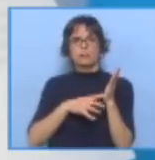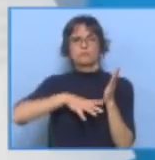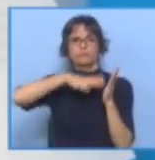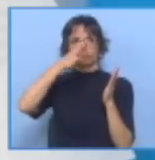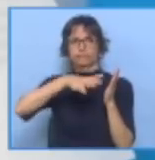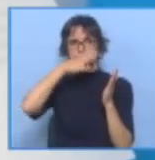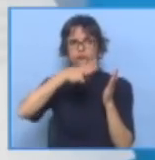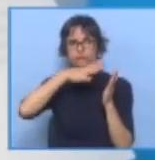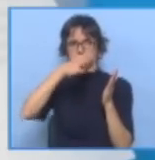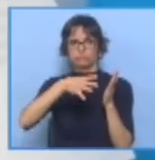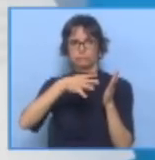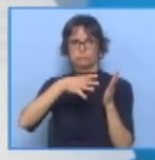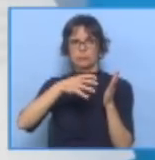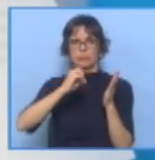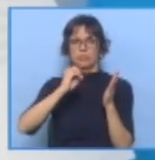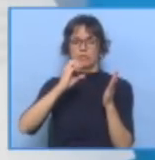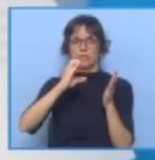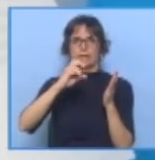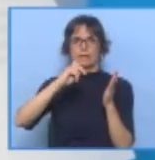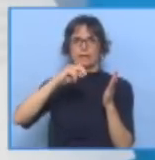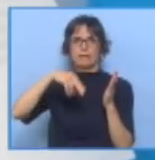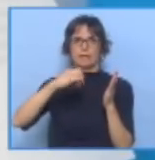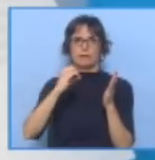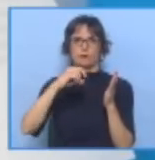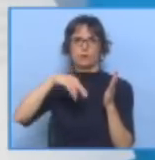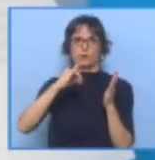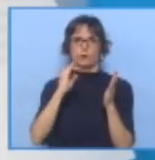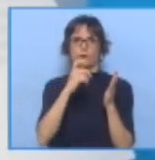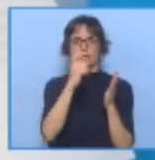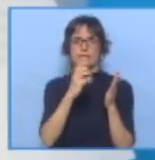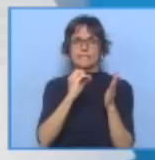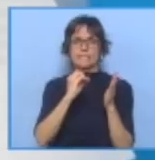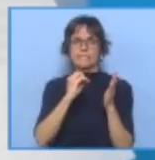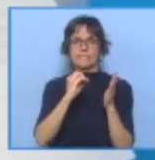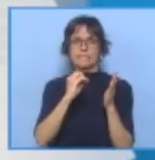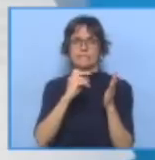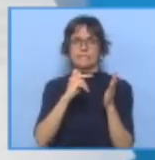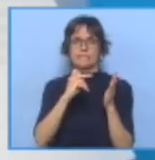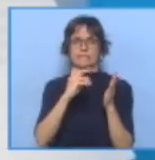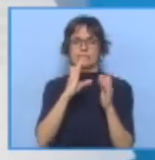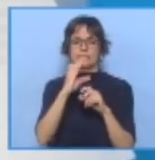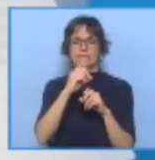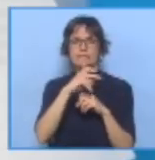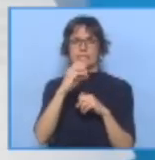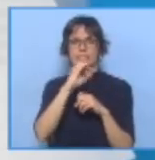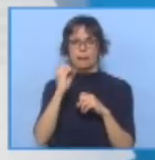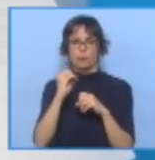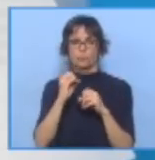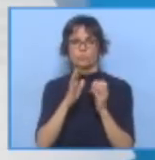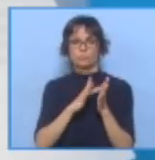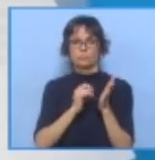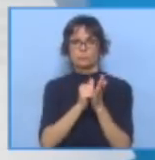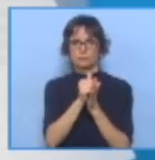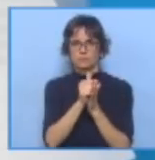a canonização bíblica de uma realidade posterior. Ou seja, a Páscoa aqui, de facto,